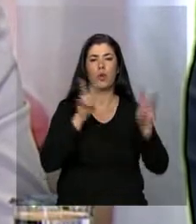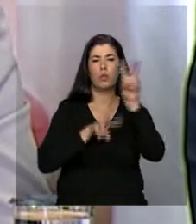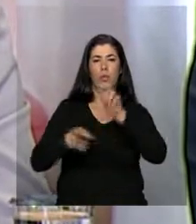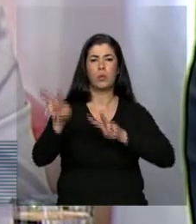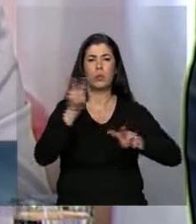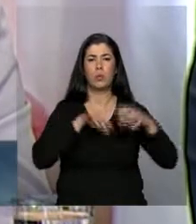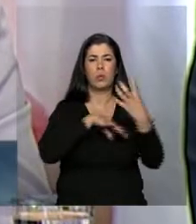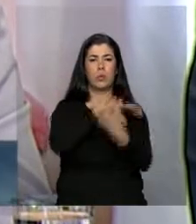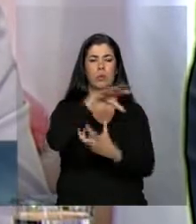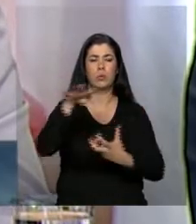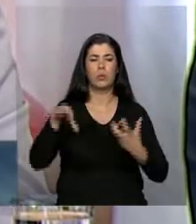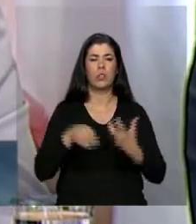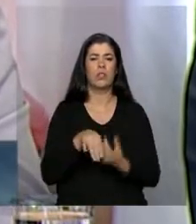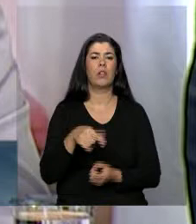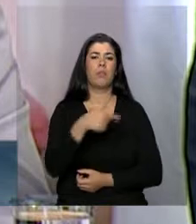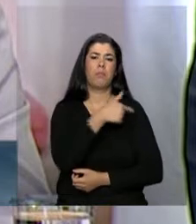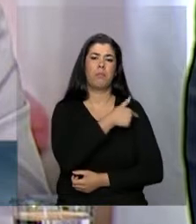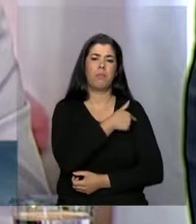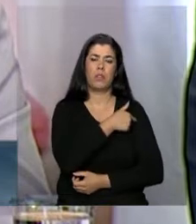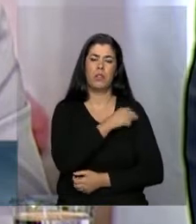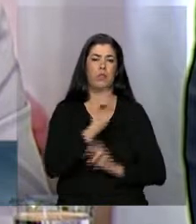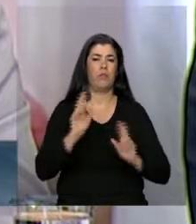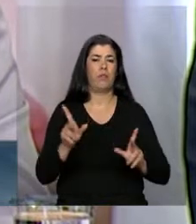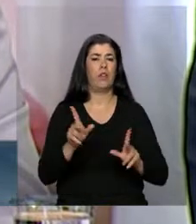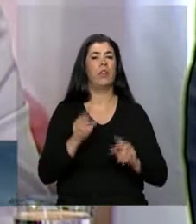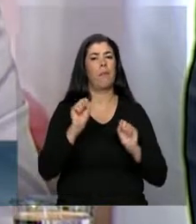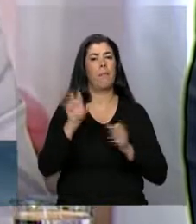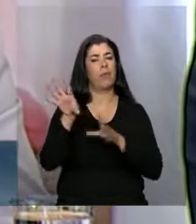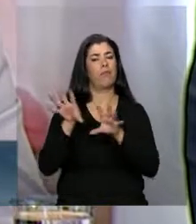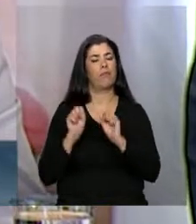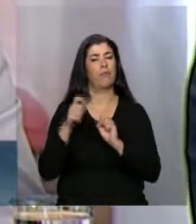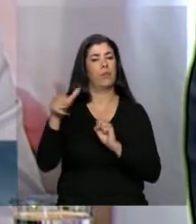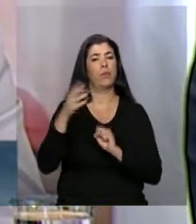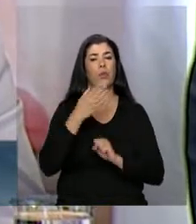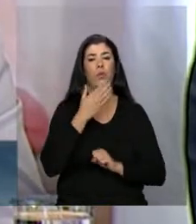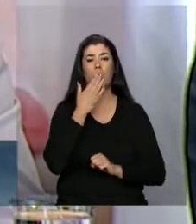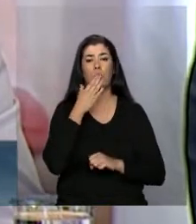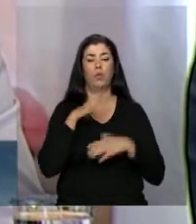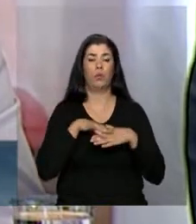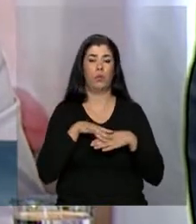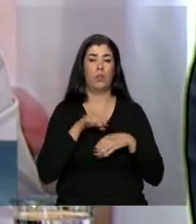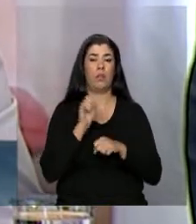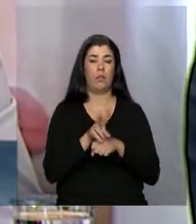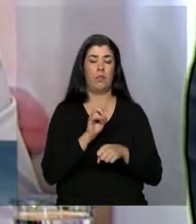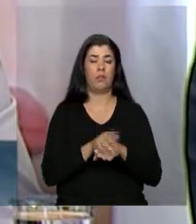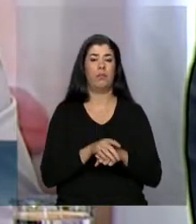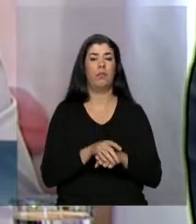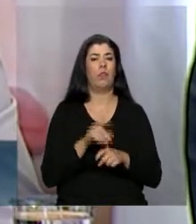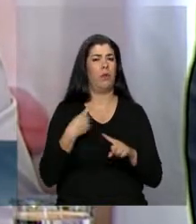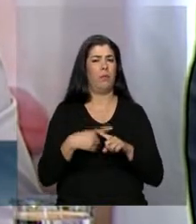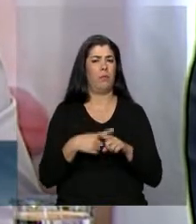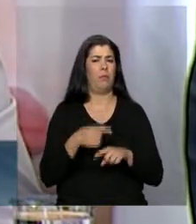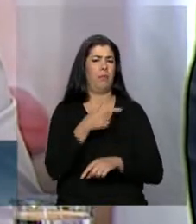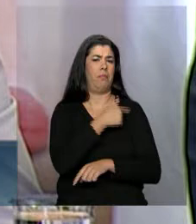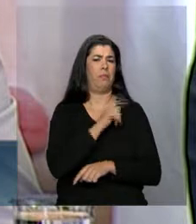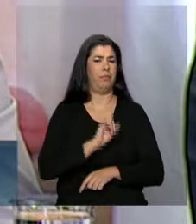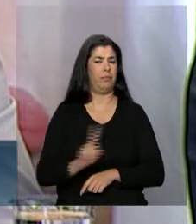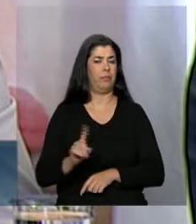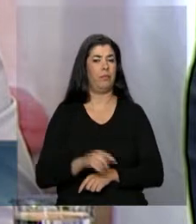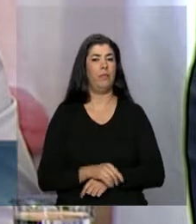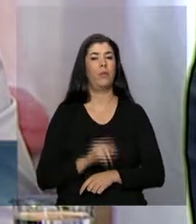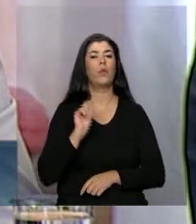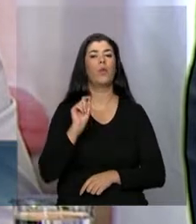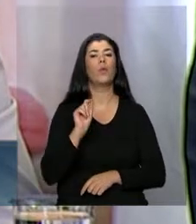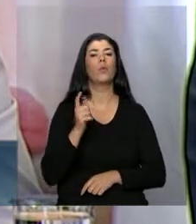na vacina, a pessoa pode adoecer, mas não em decorrência da vacina. E a única contraindicação